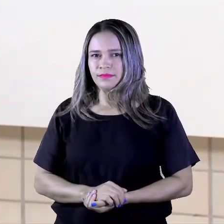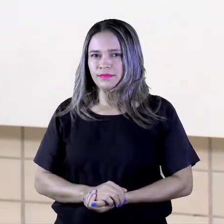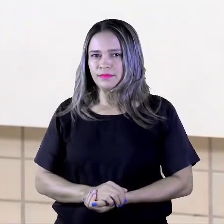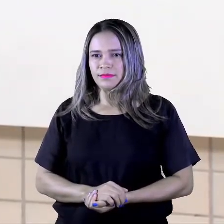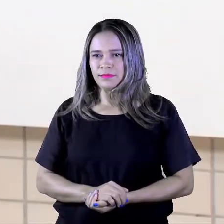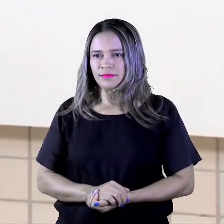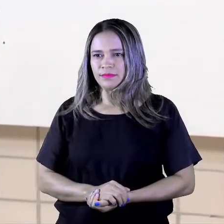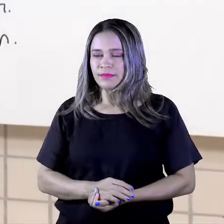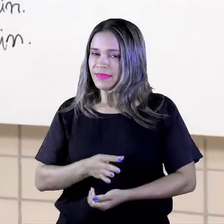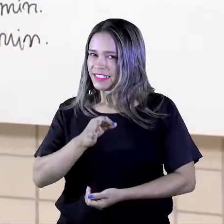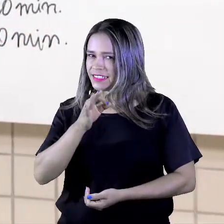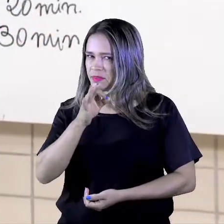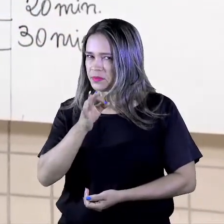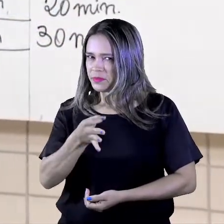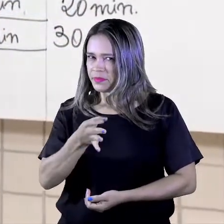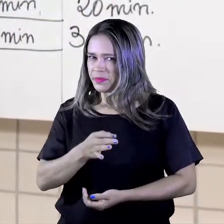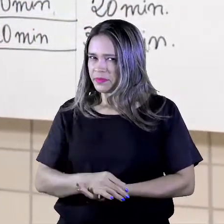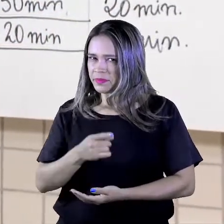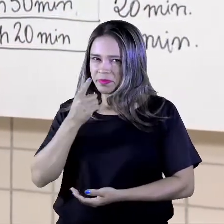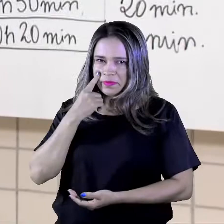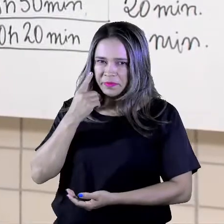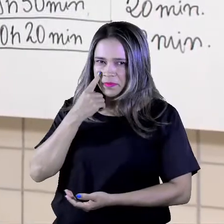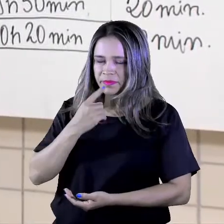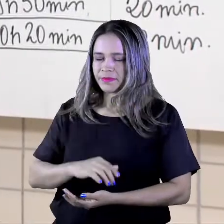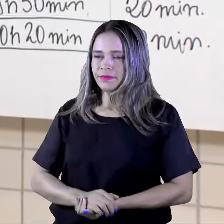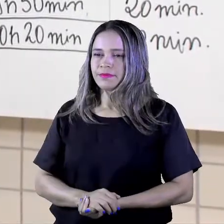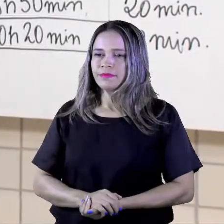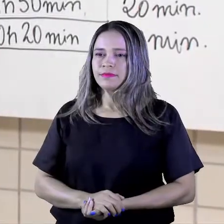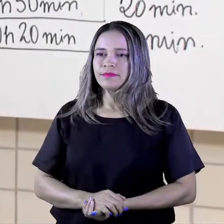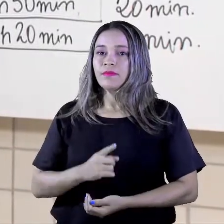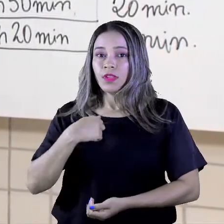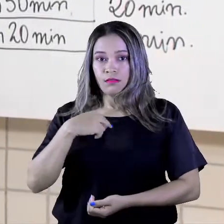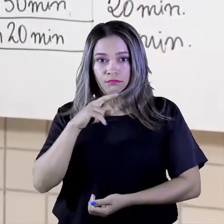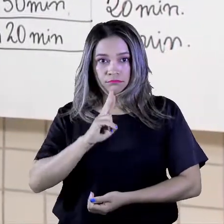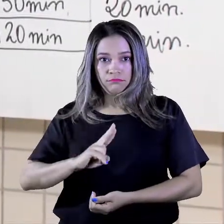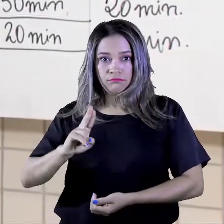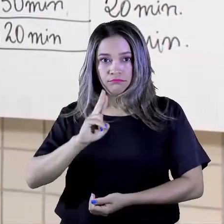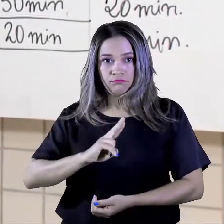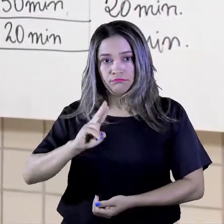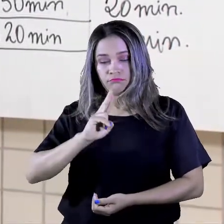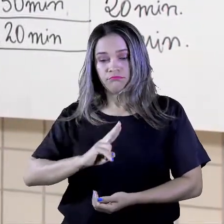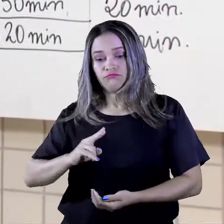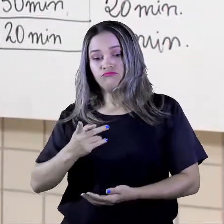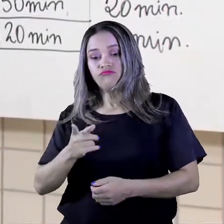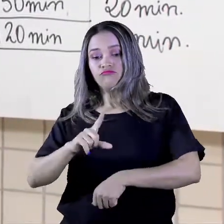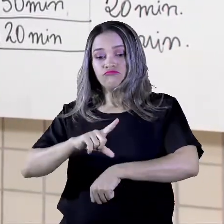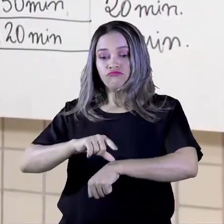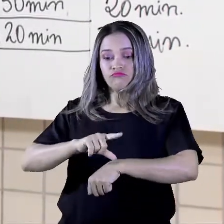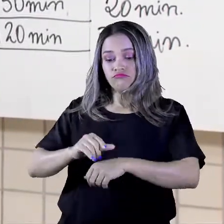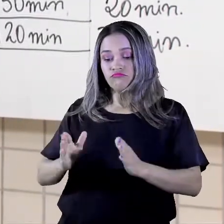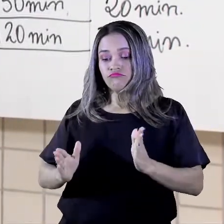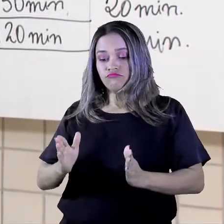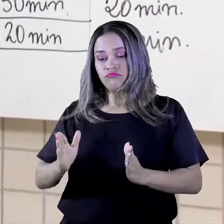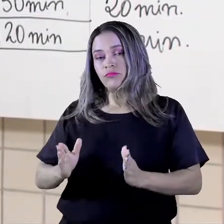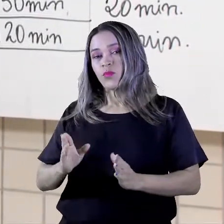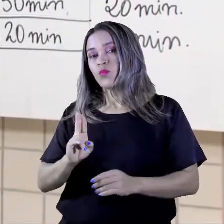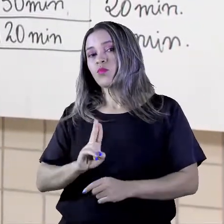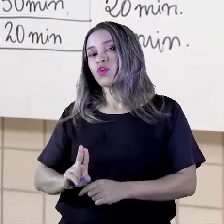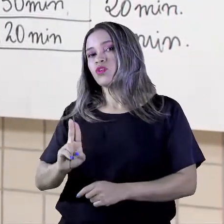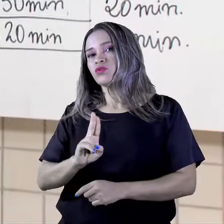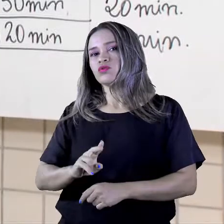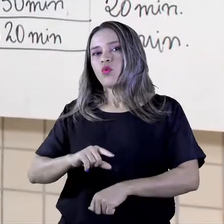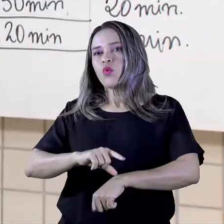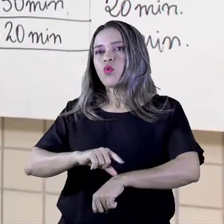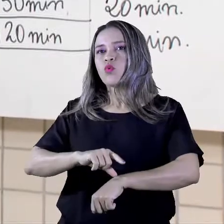minutos, exatamente, viu só? A gente está utilizando a leitura do tempo para ver quanto tempo a gente leva para fazer as coisas no nosso